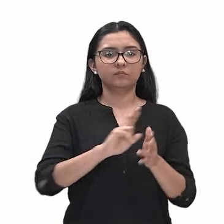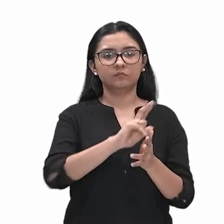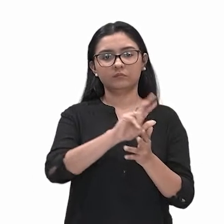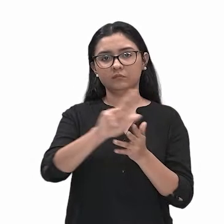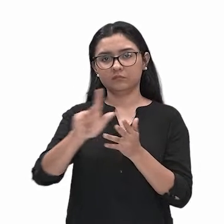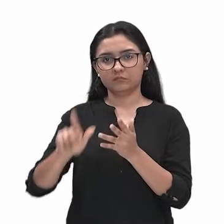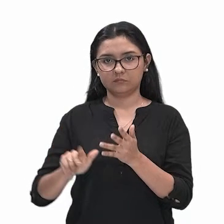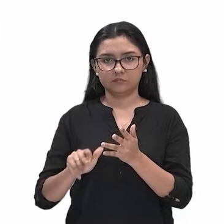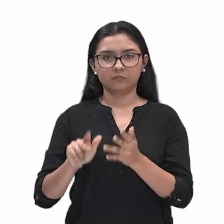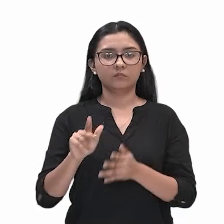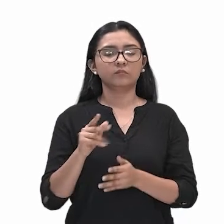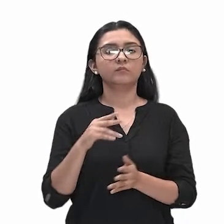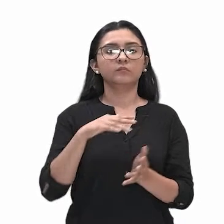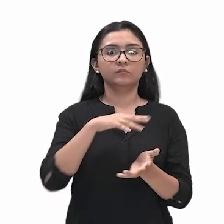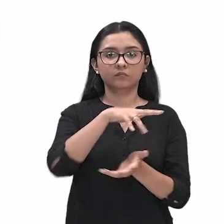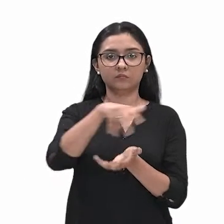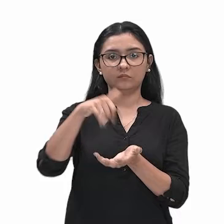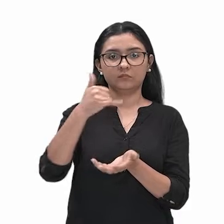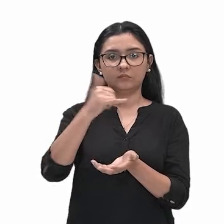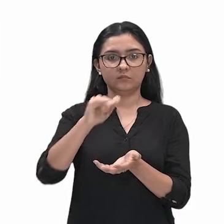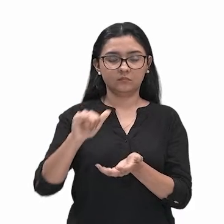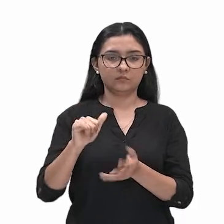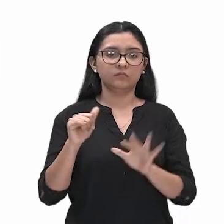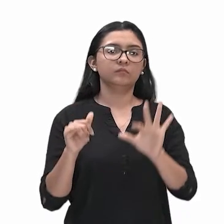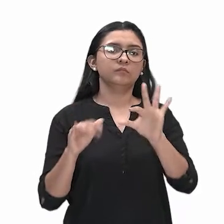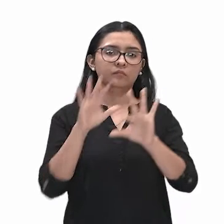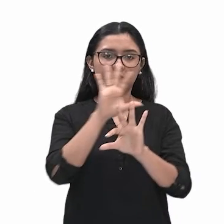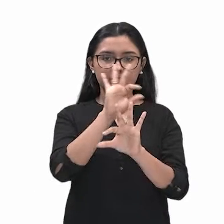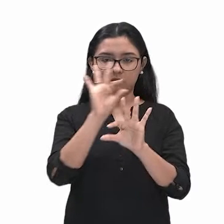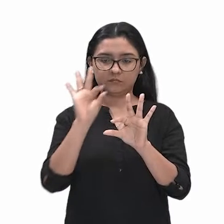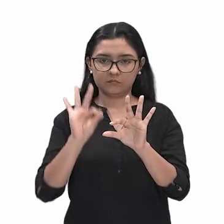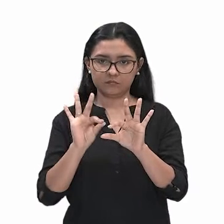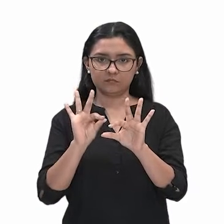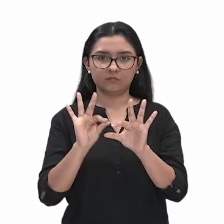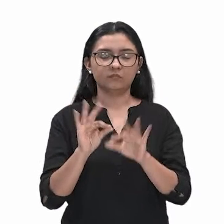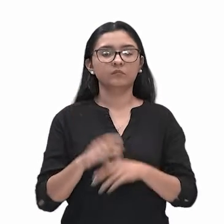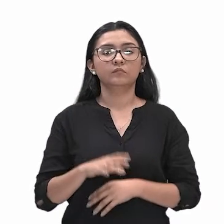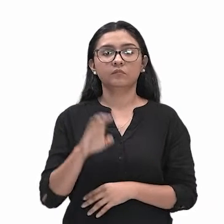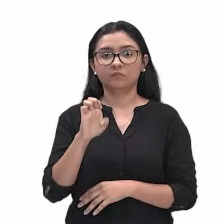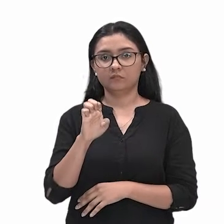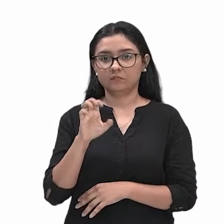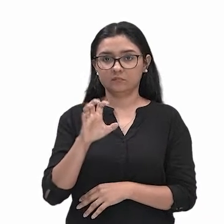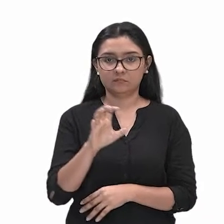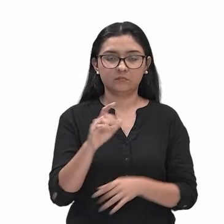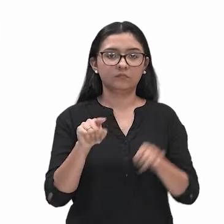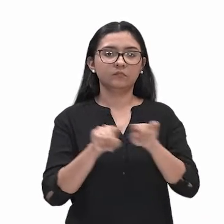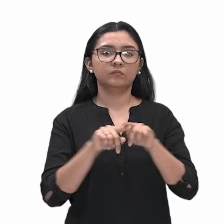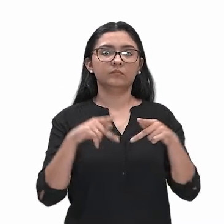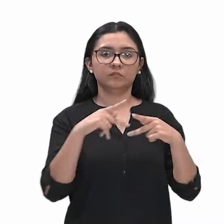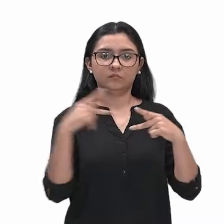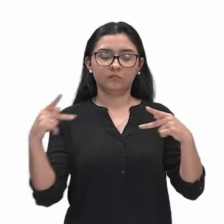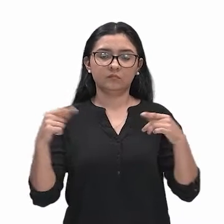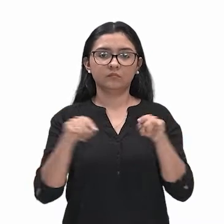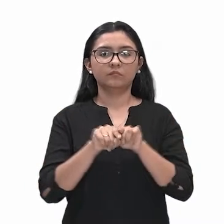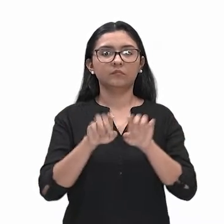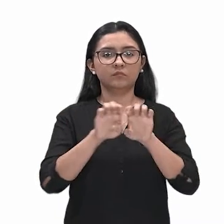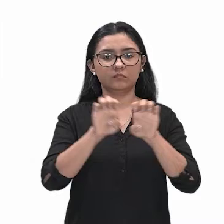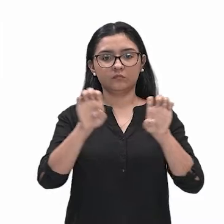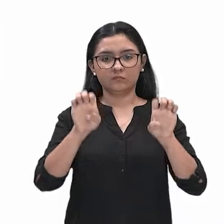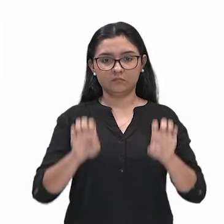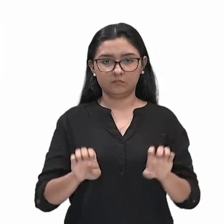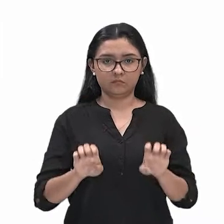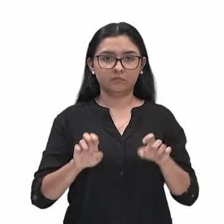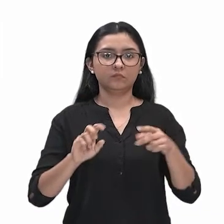diversidade, bioquímica, aminoácidos, proteínas e enzimas e também estrutura do DNA e